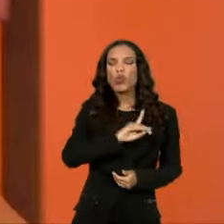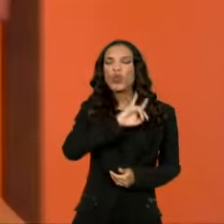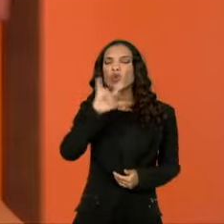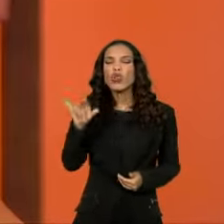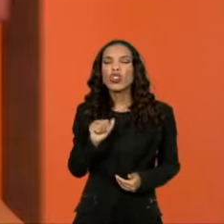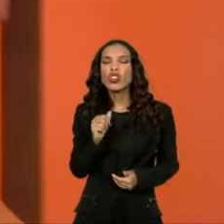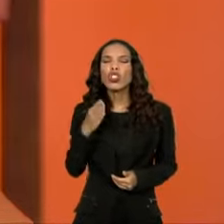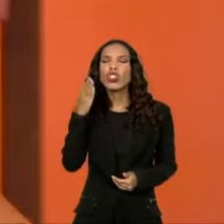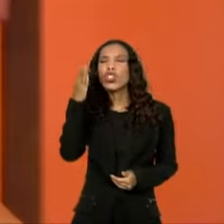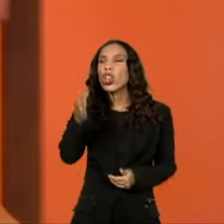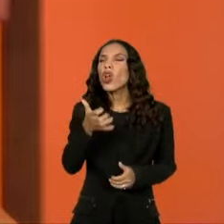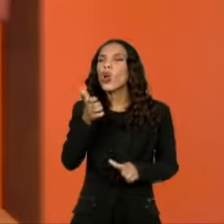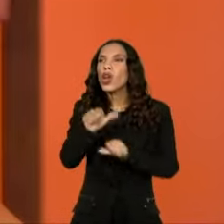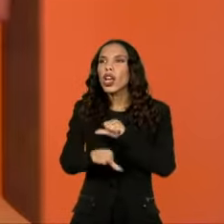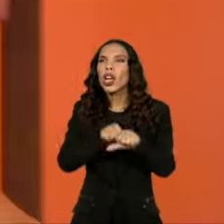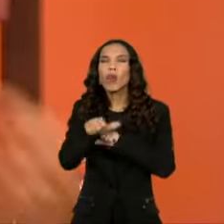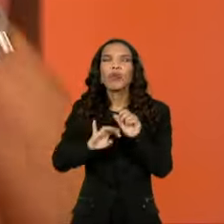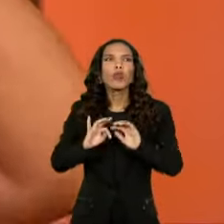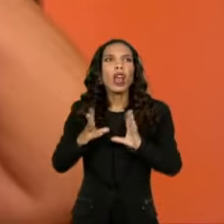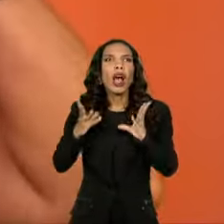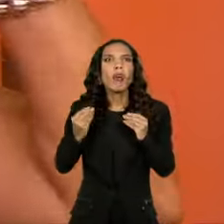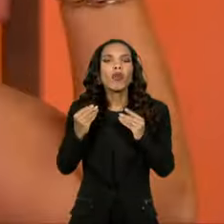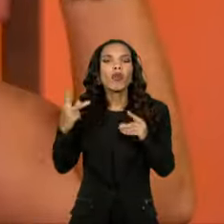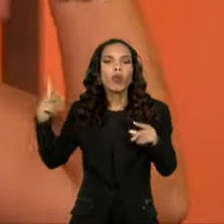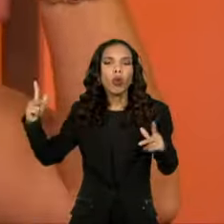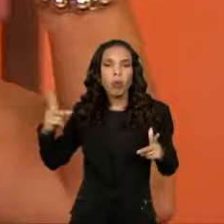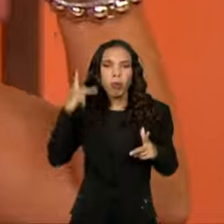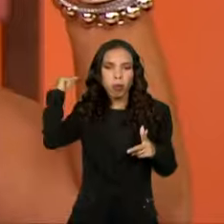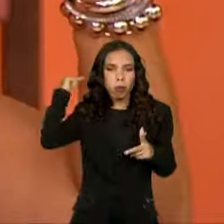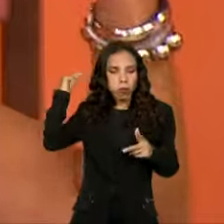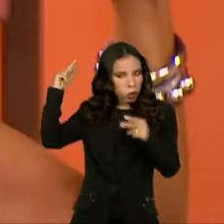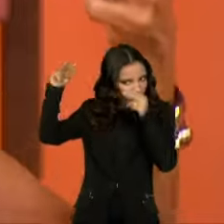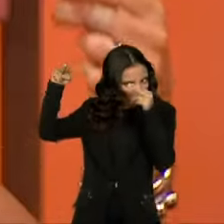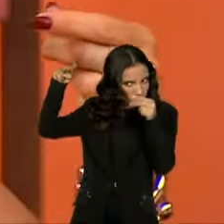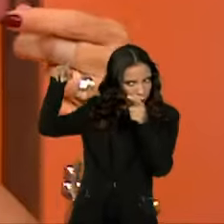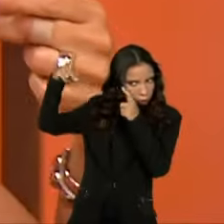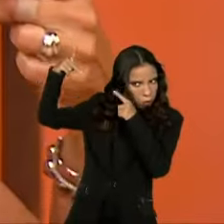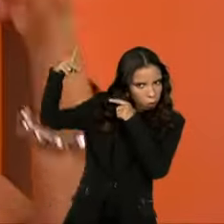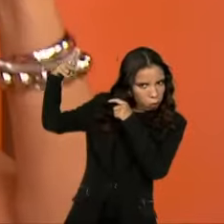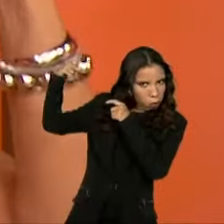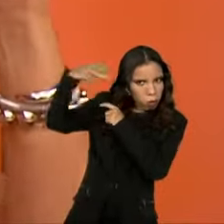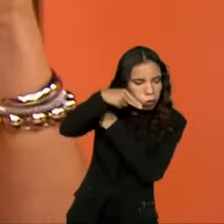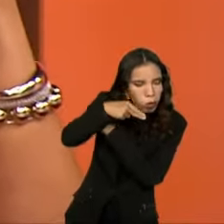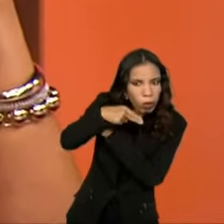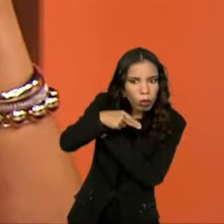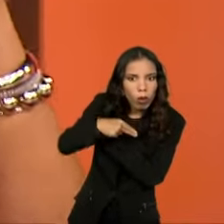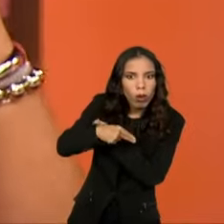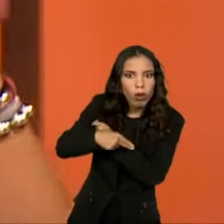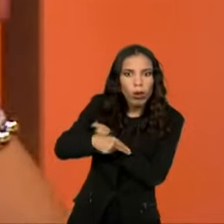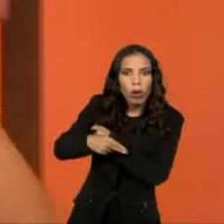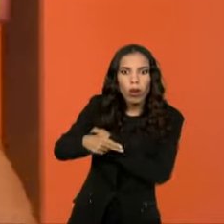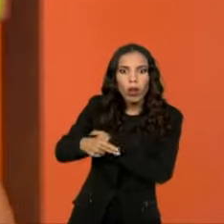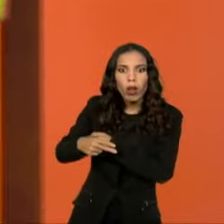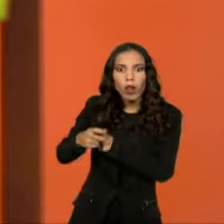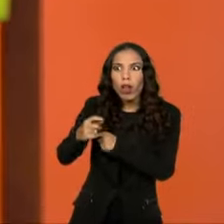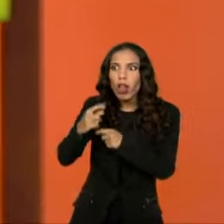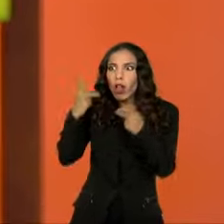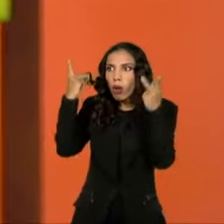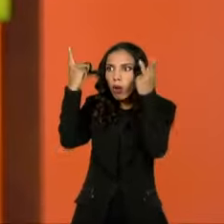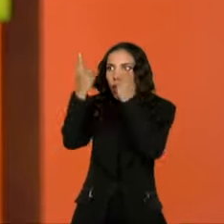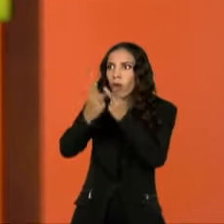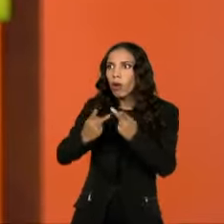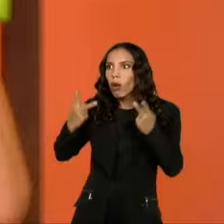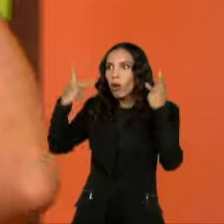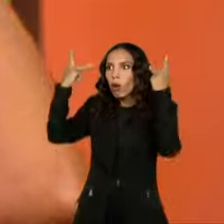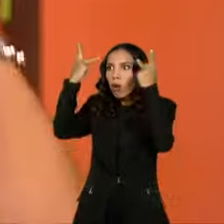mudar muito. Ela falou, só cortando. Falei, tá bom. Ela, tum com a navalha. Menina. Meu Deus. Eu fiquei vermelha, que